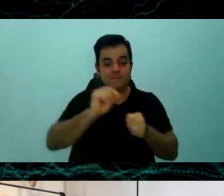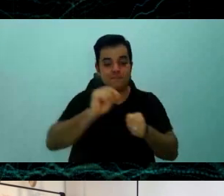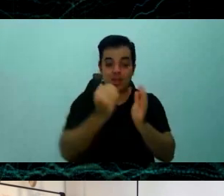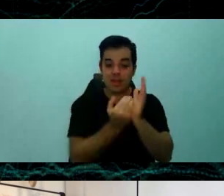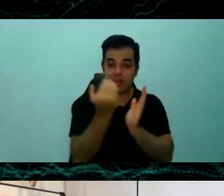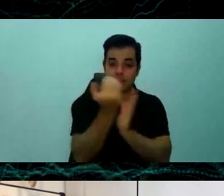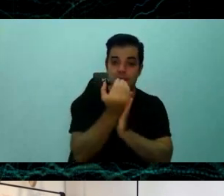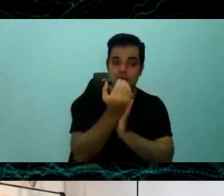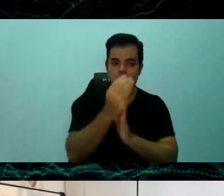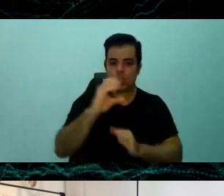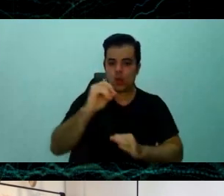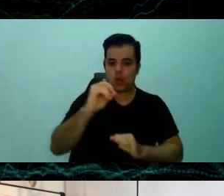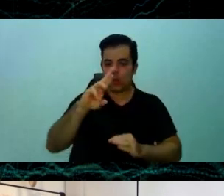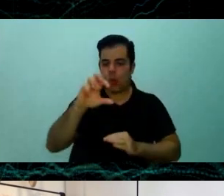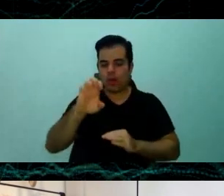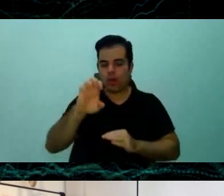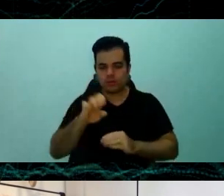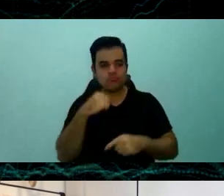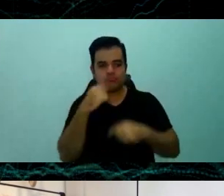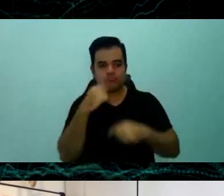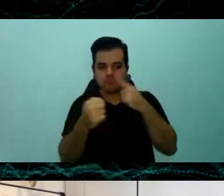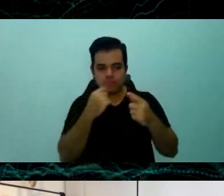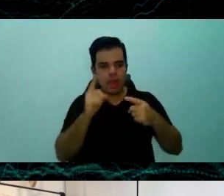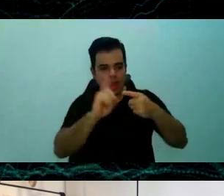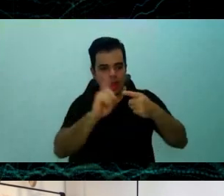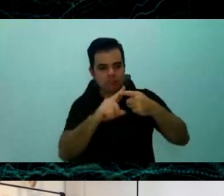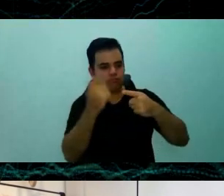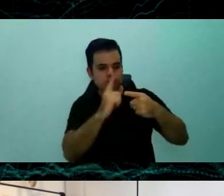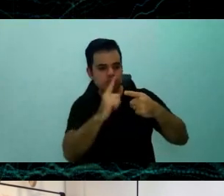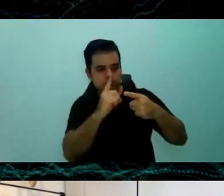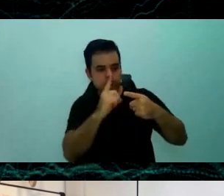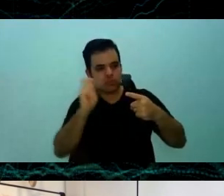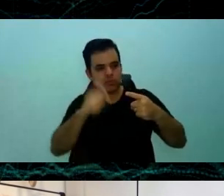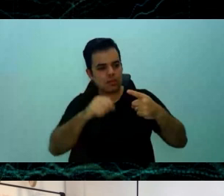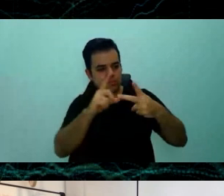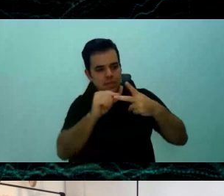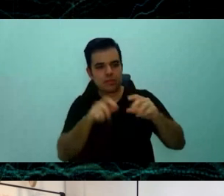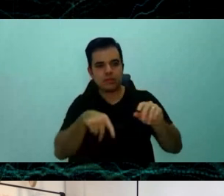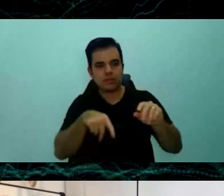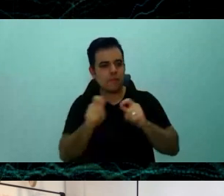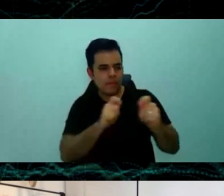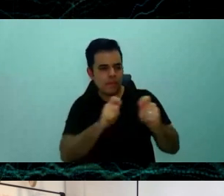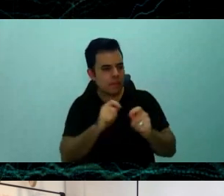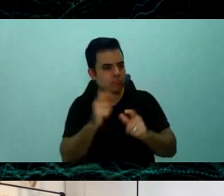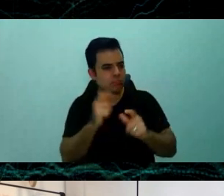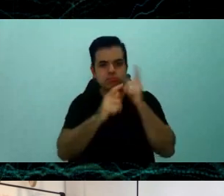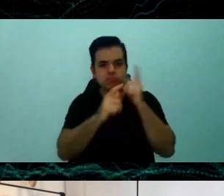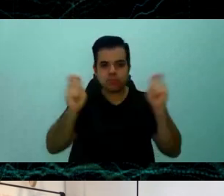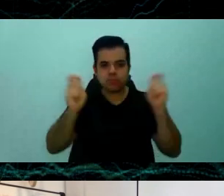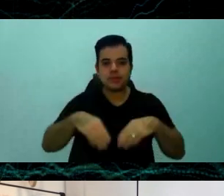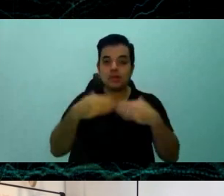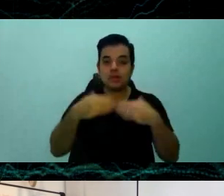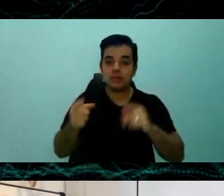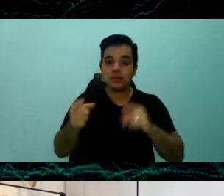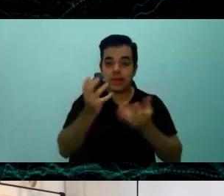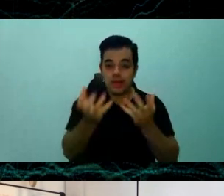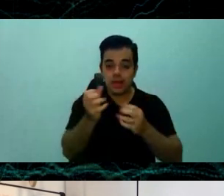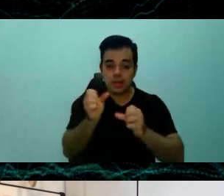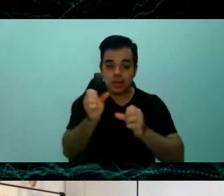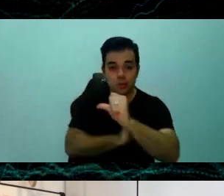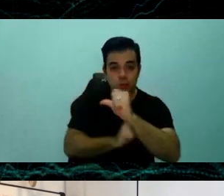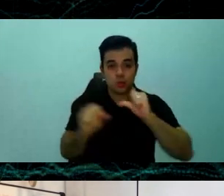facilita demais a nossa vida para administrar código com Terraform. Então, quando você quer transformar o